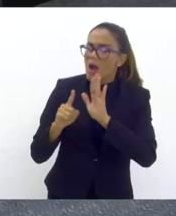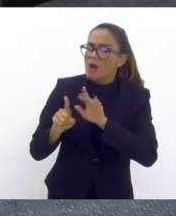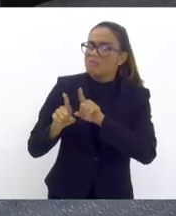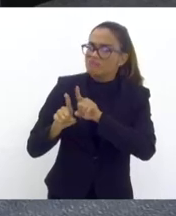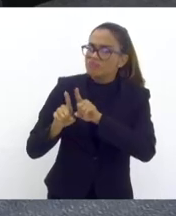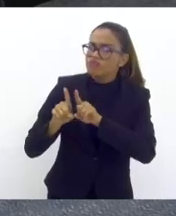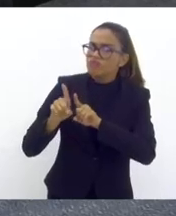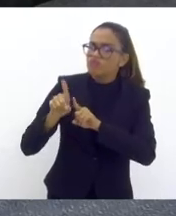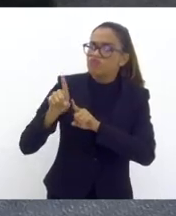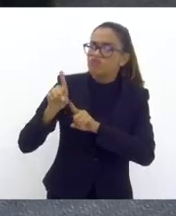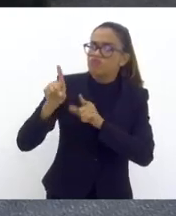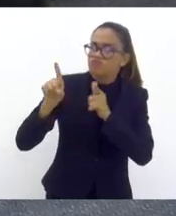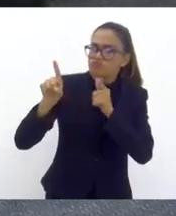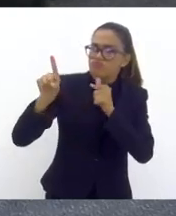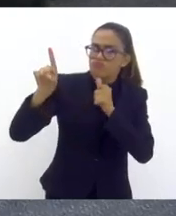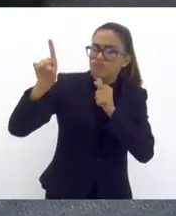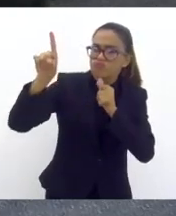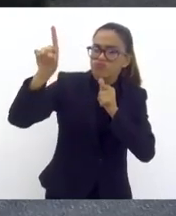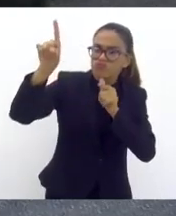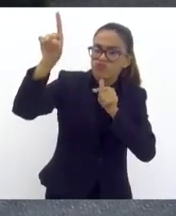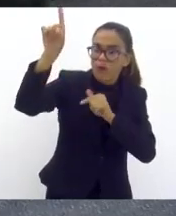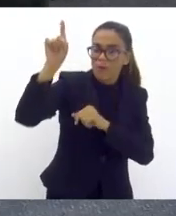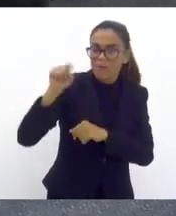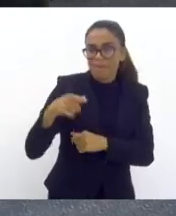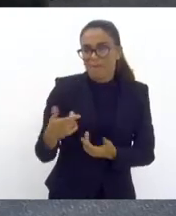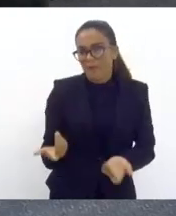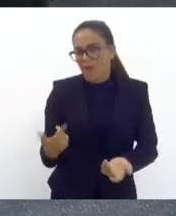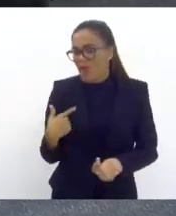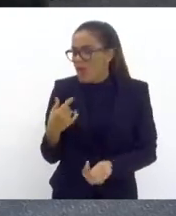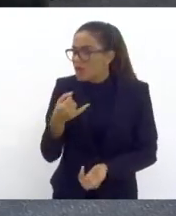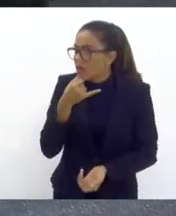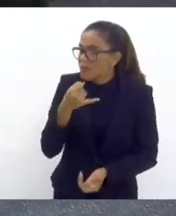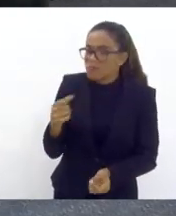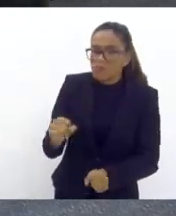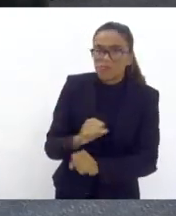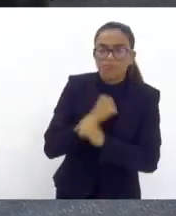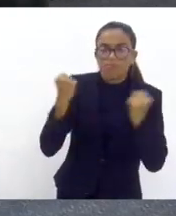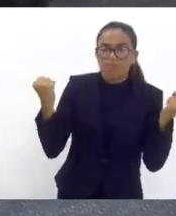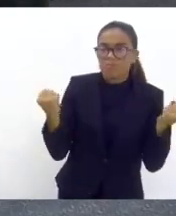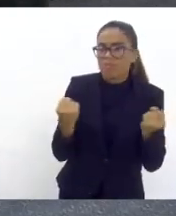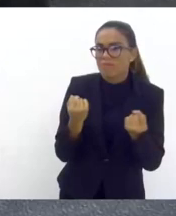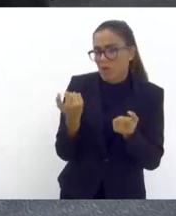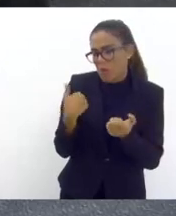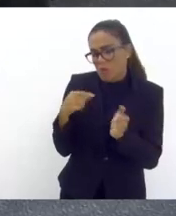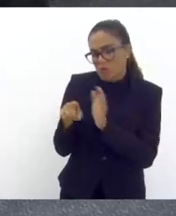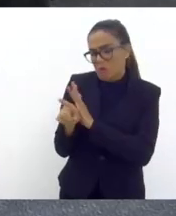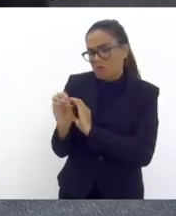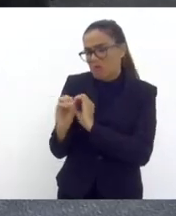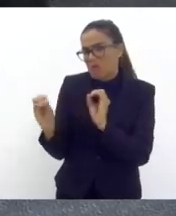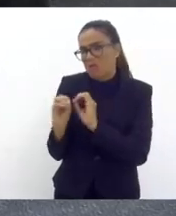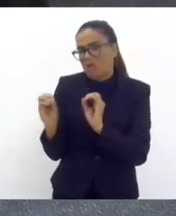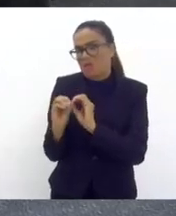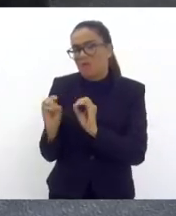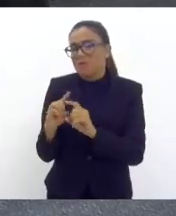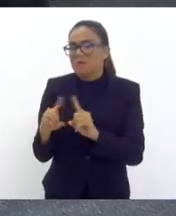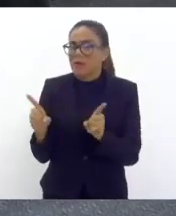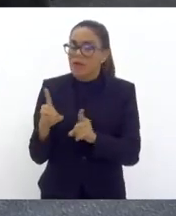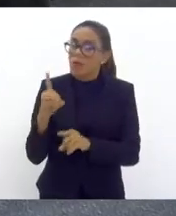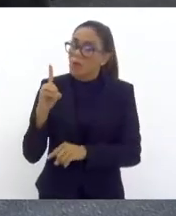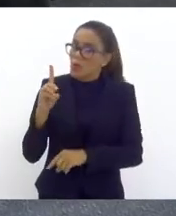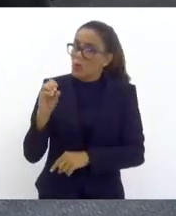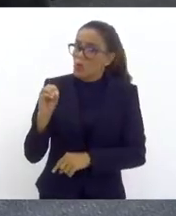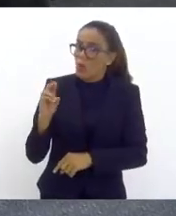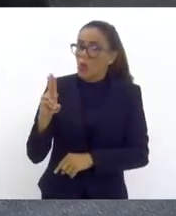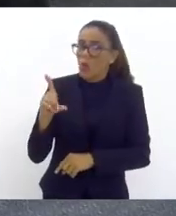eu fiquei impressionada da forma com que eles que eles trataram ali a mim não que eu questionei os deputados tanto é que o Douglas